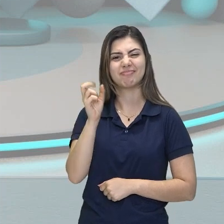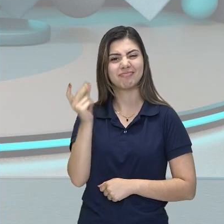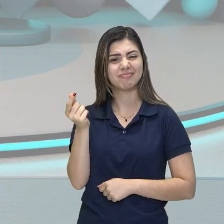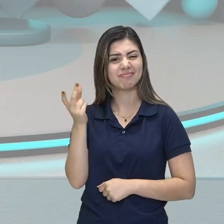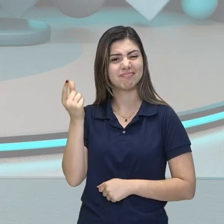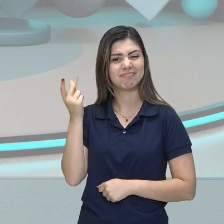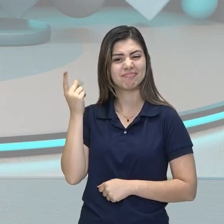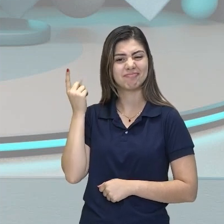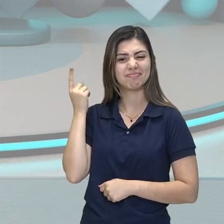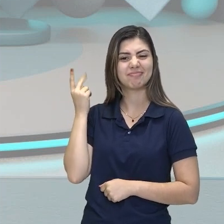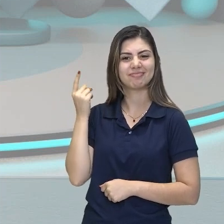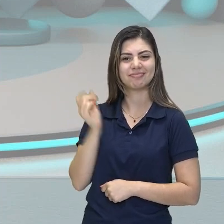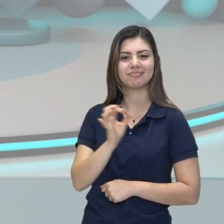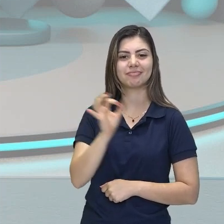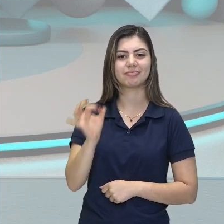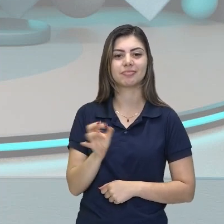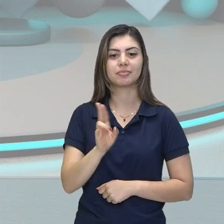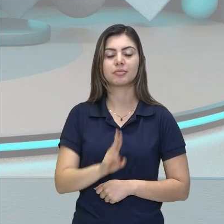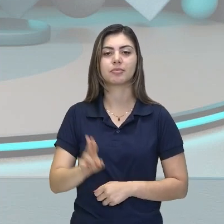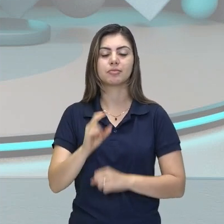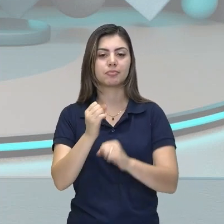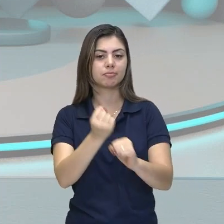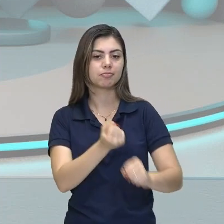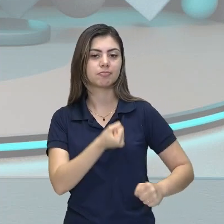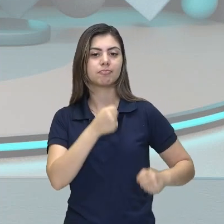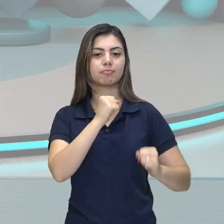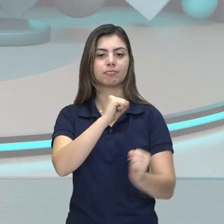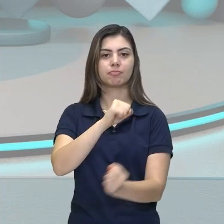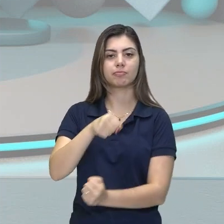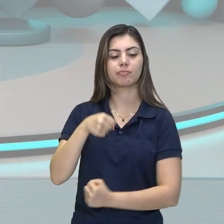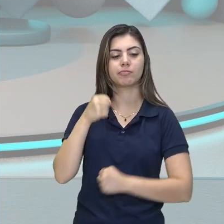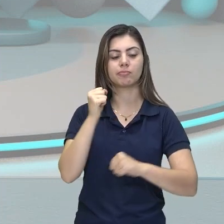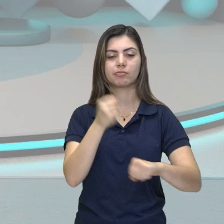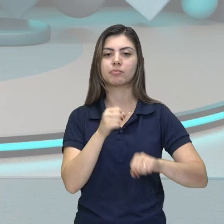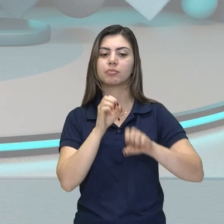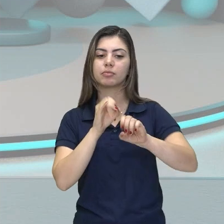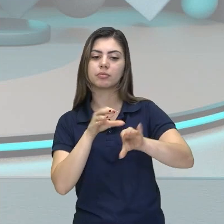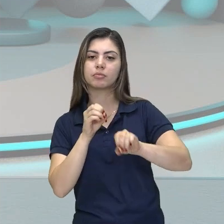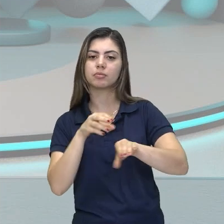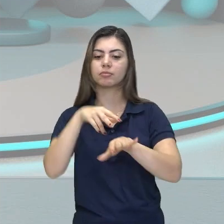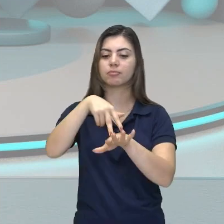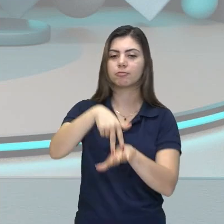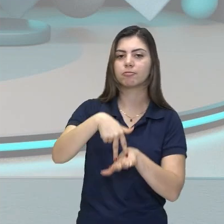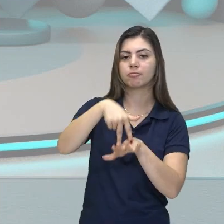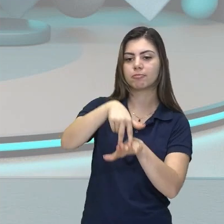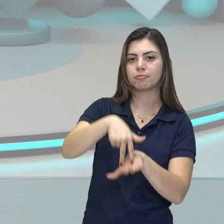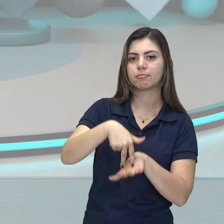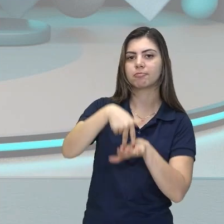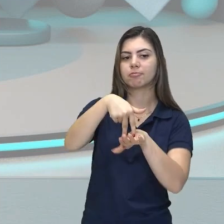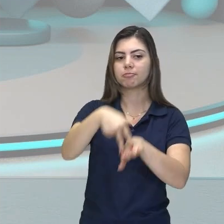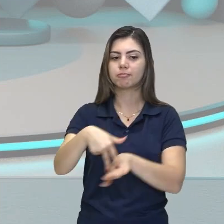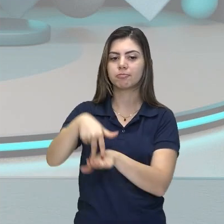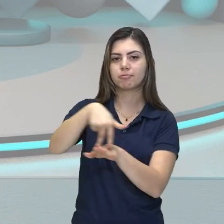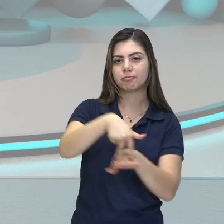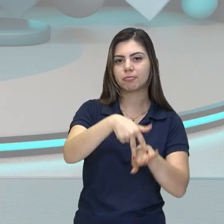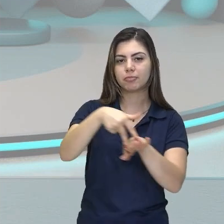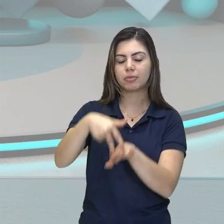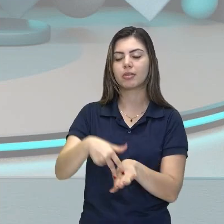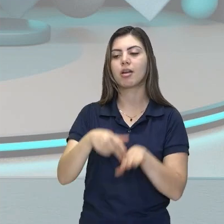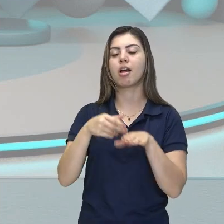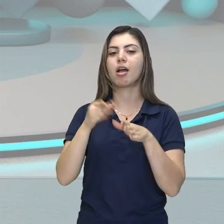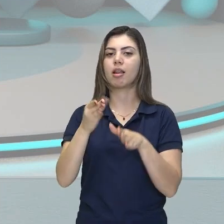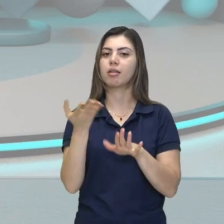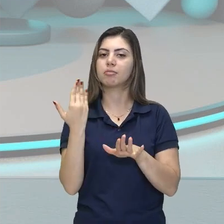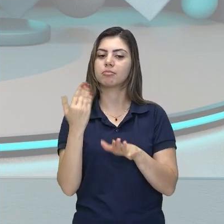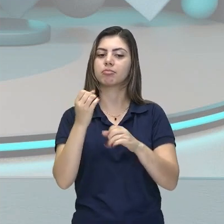Ele utilizava remos para se deslocar enquanto ensinava o surf. Olha que bacana. Então, já foi nessa época